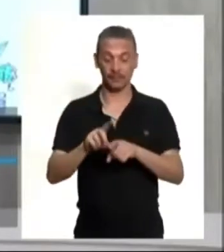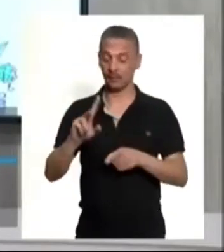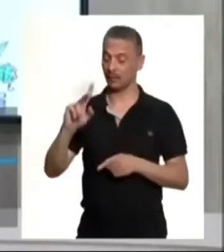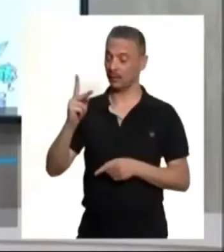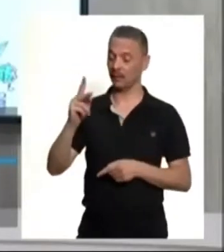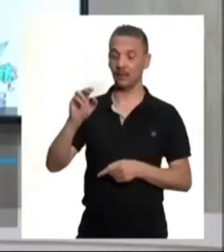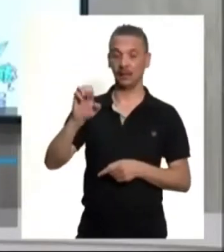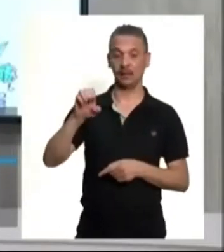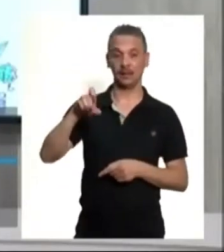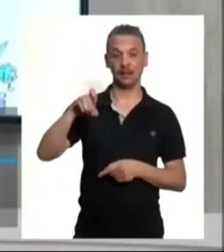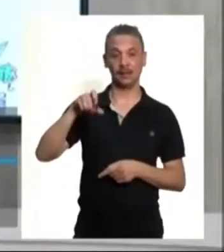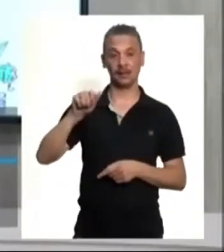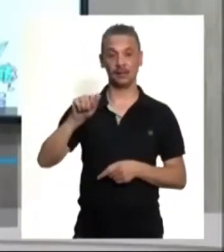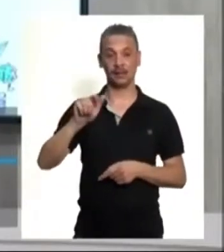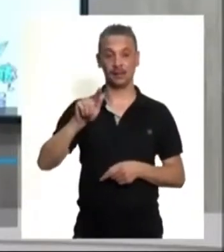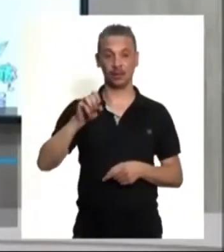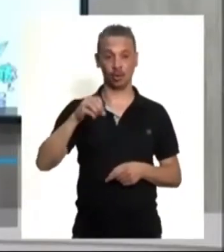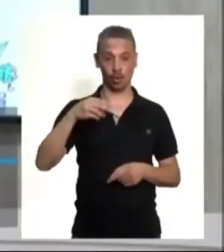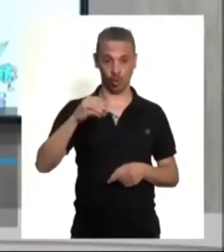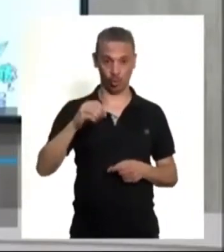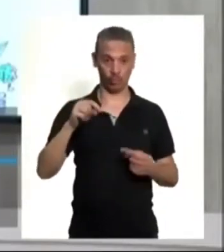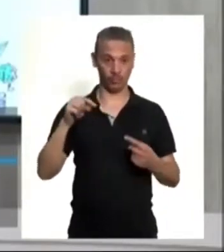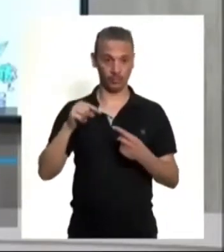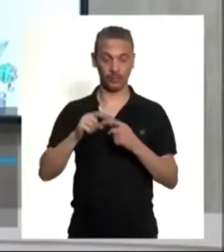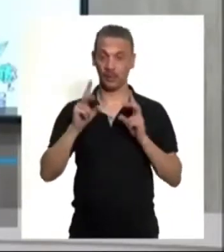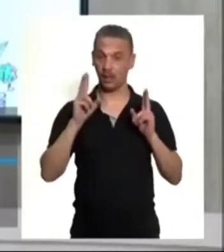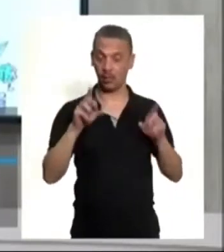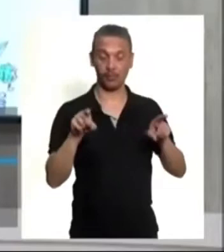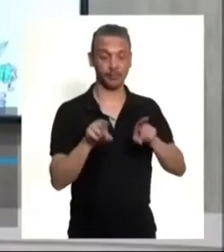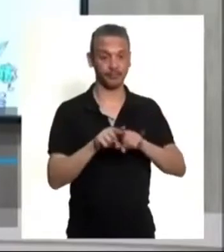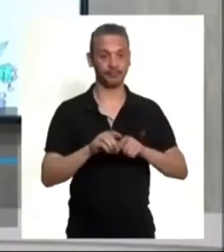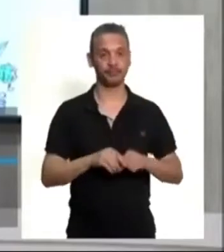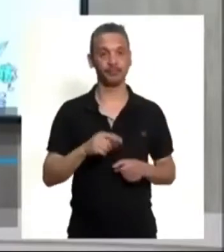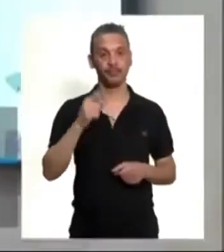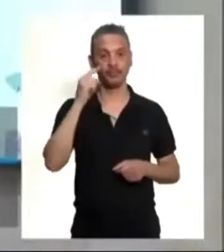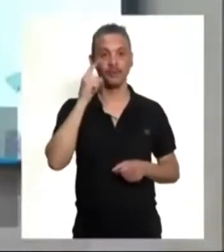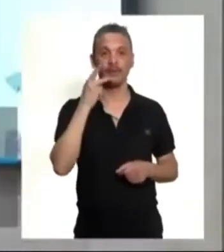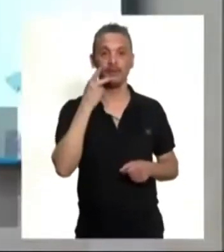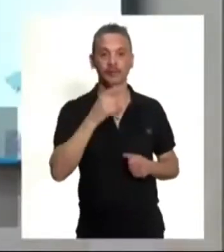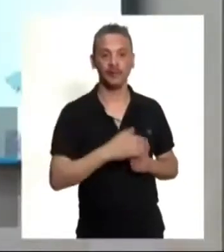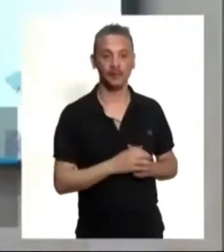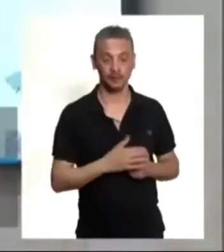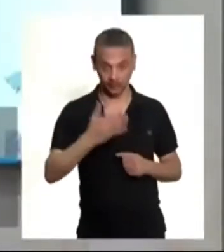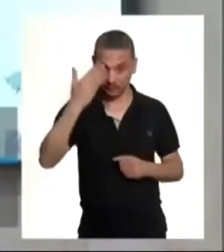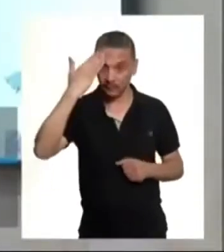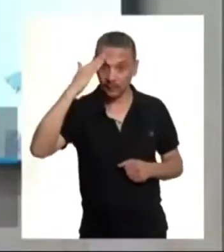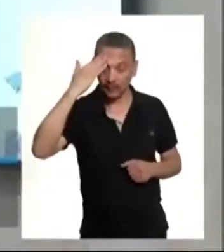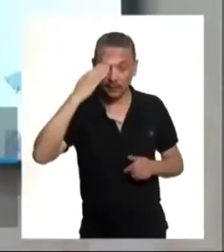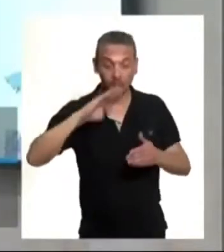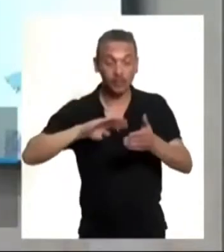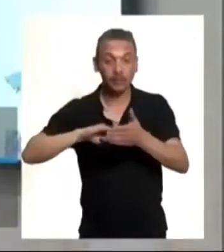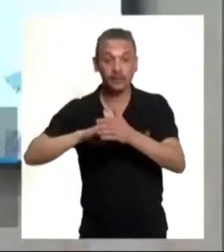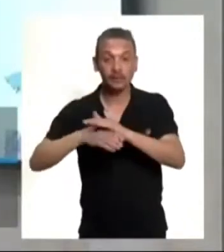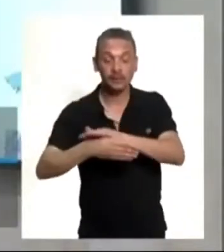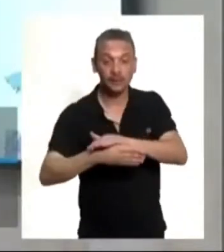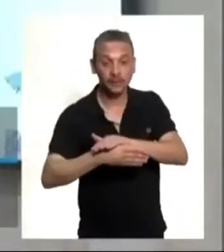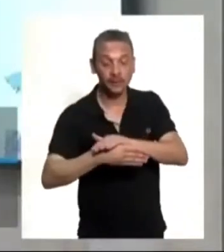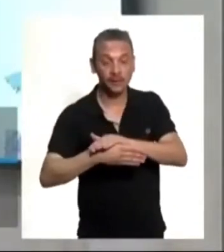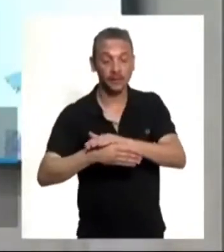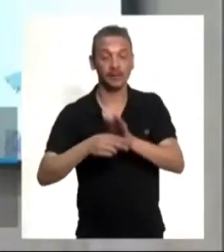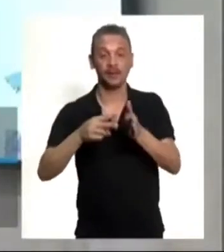existirão 6 triângulos equiláteros iguais. Então olha e fala para mim, eu fui claro o que significa um prisma